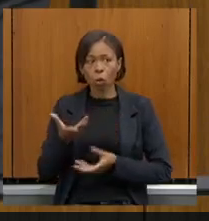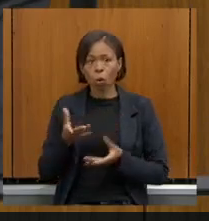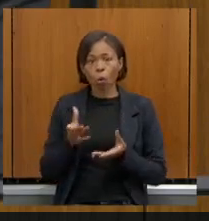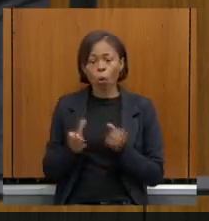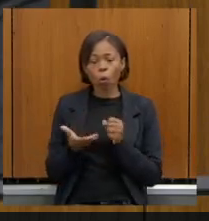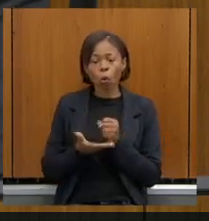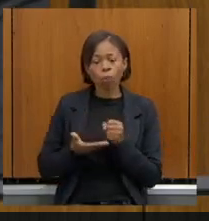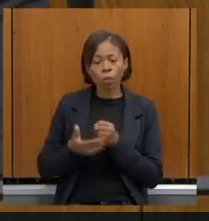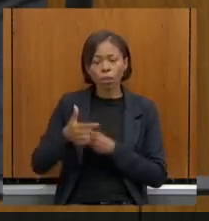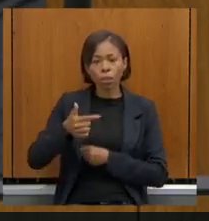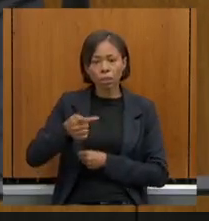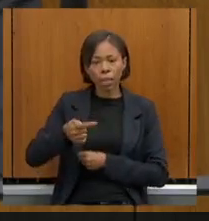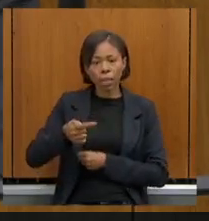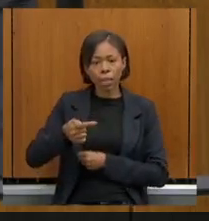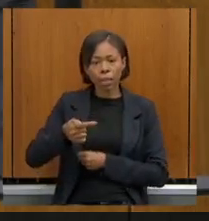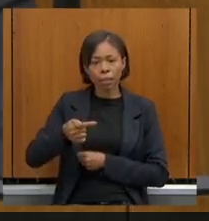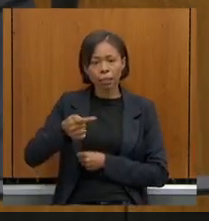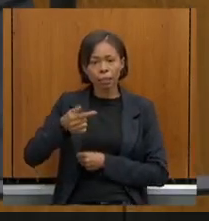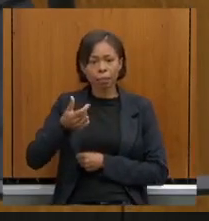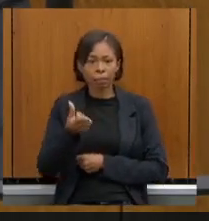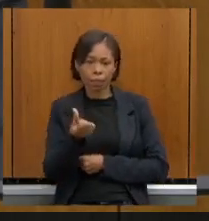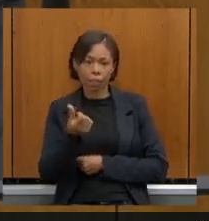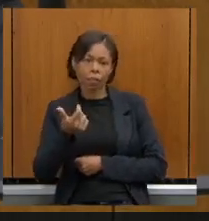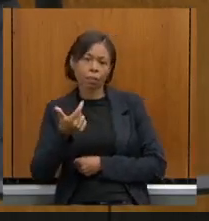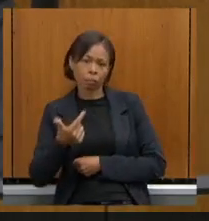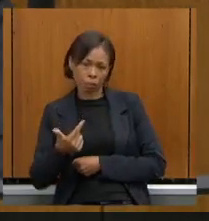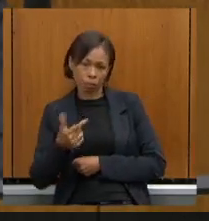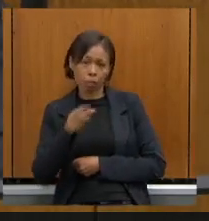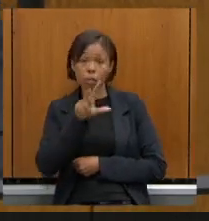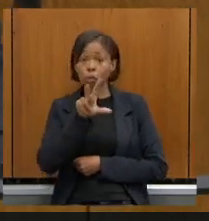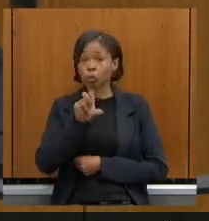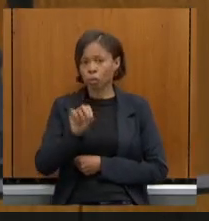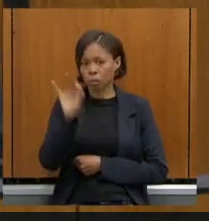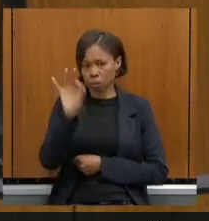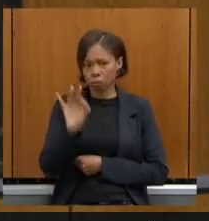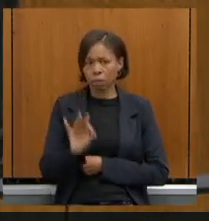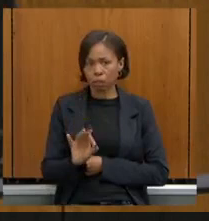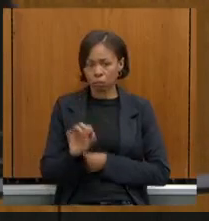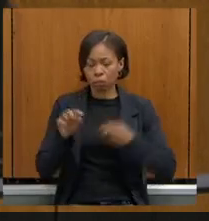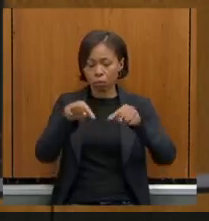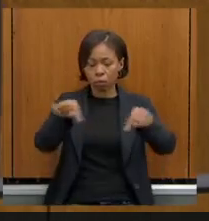que representa 50% da capacidade do Lago de Furnas